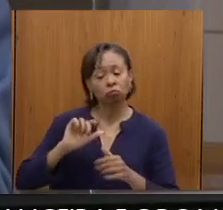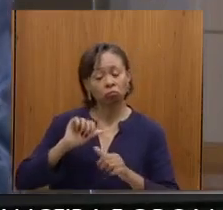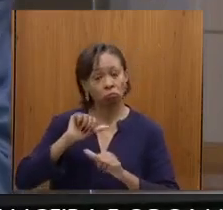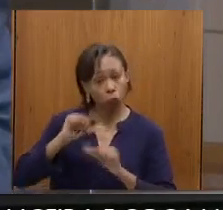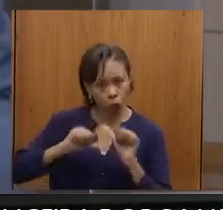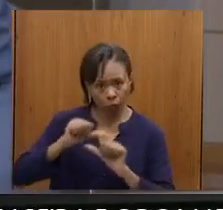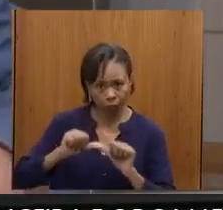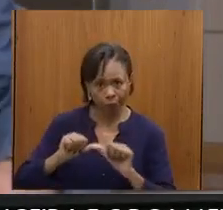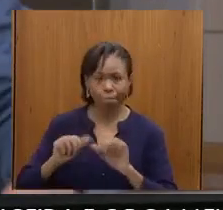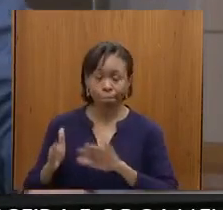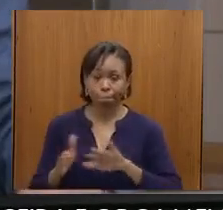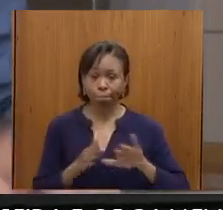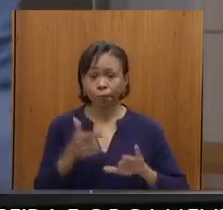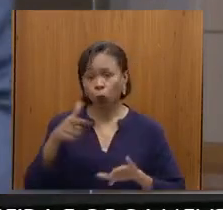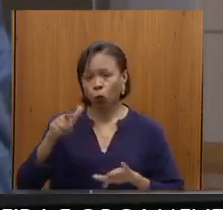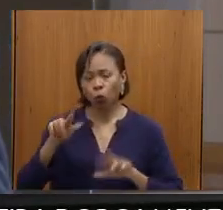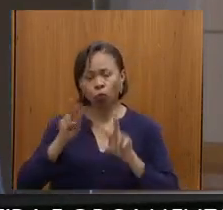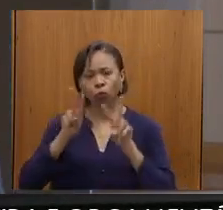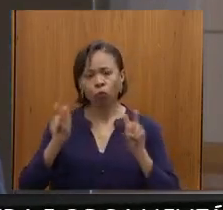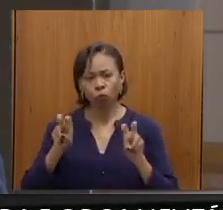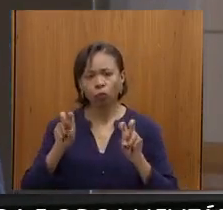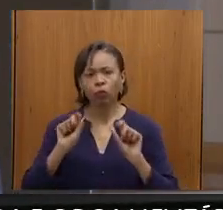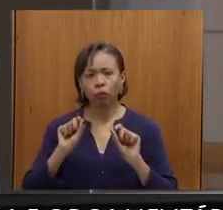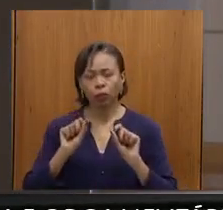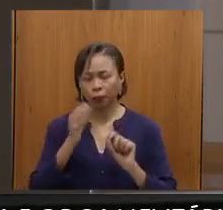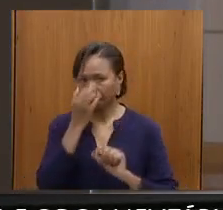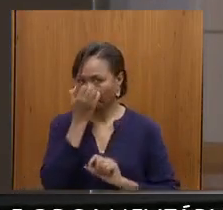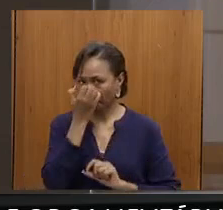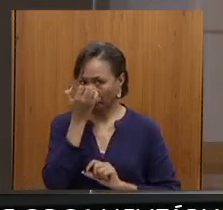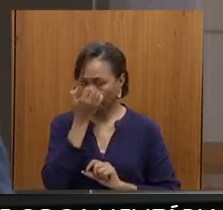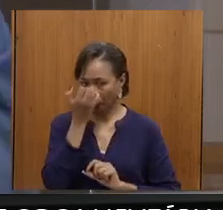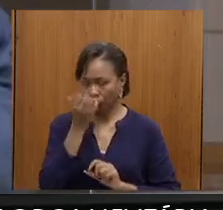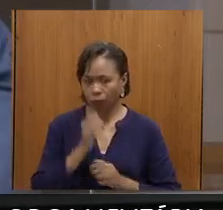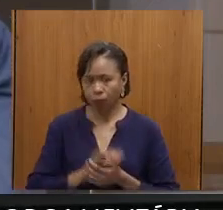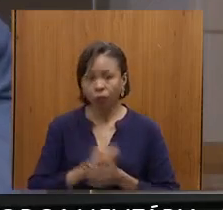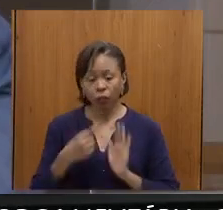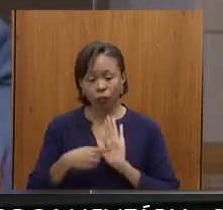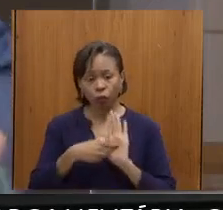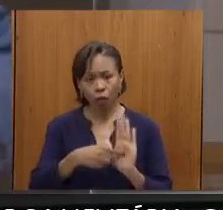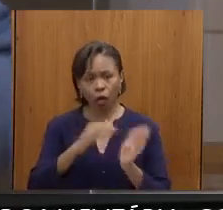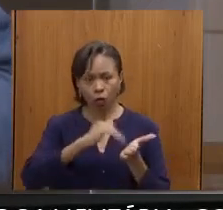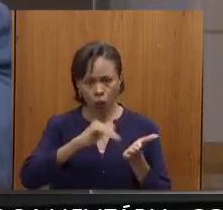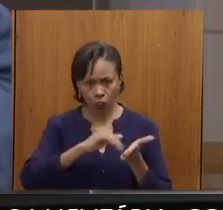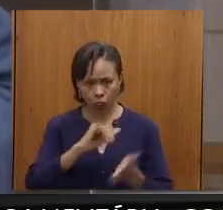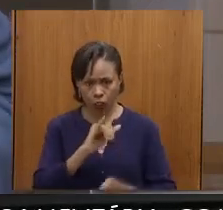A outra questão que eu queria aqui levantar ao secretário Igor,